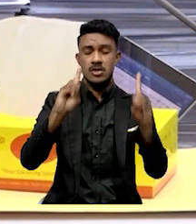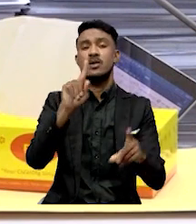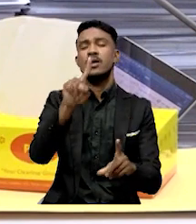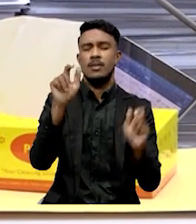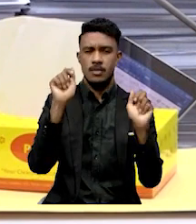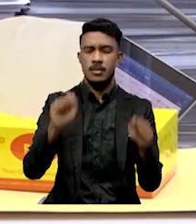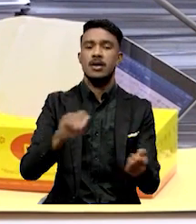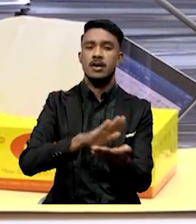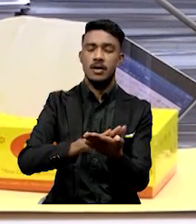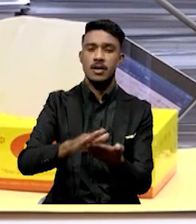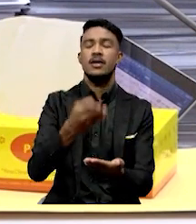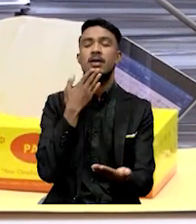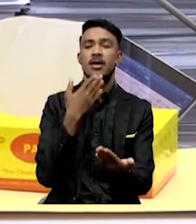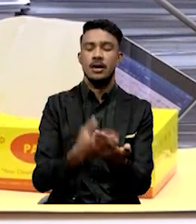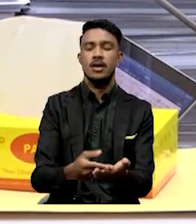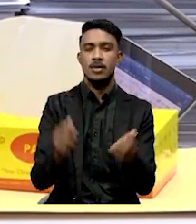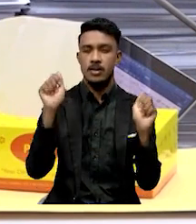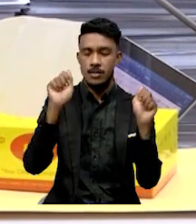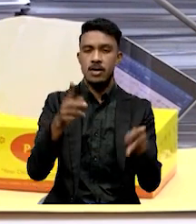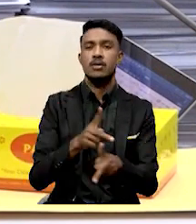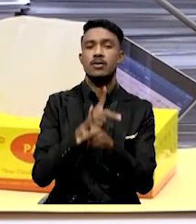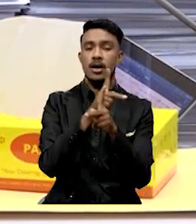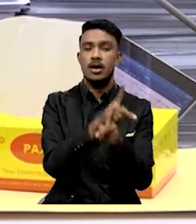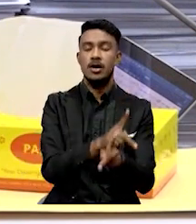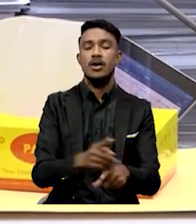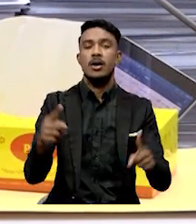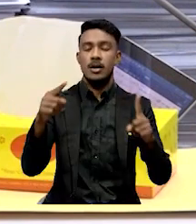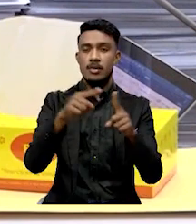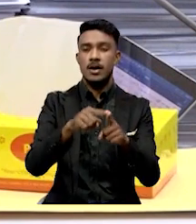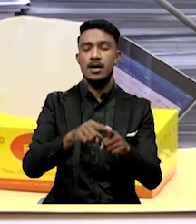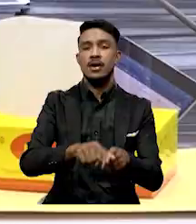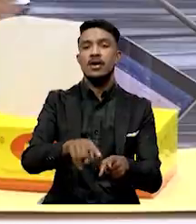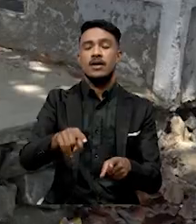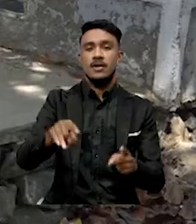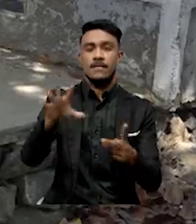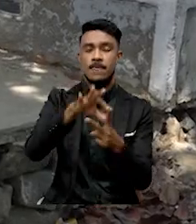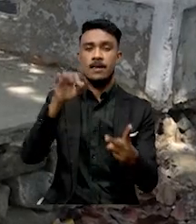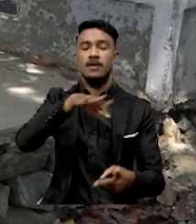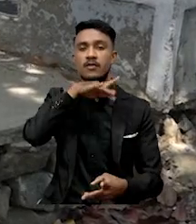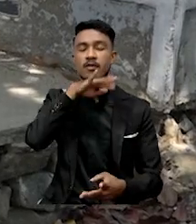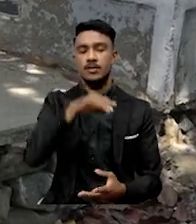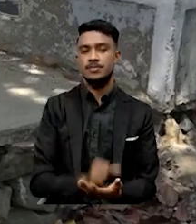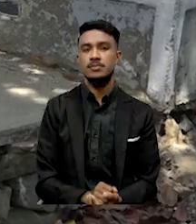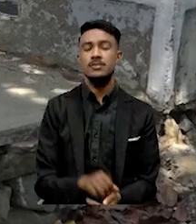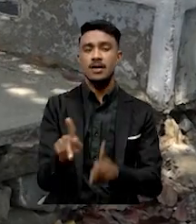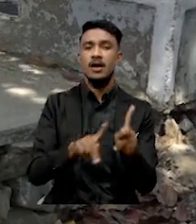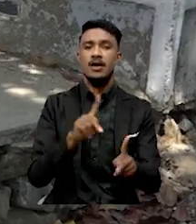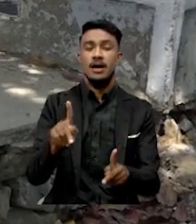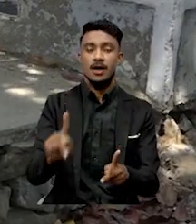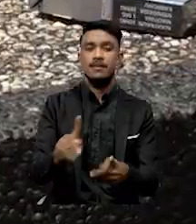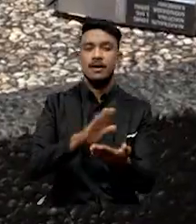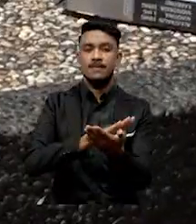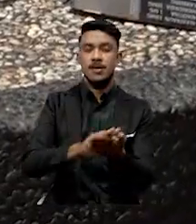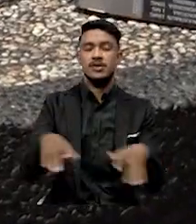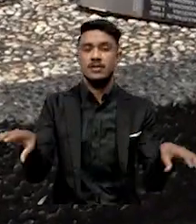companhia sirne be ke atualo tratamento ba lixo, gestão ba lixo ou tratamento ba ite trabalhador sirne. Mas ke pessoal serviço saneamento